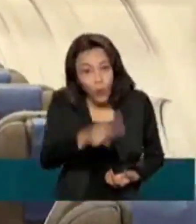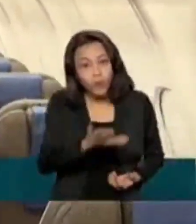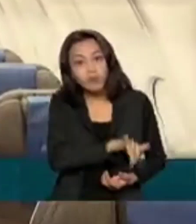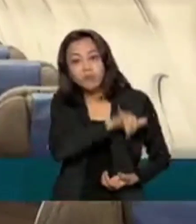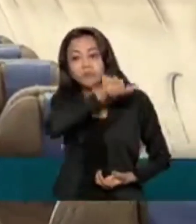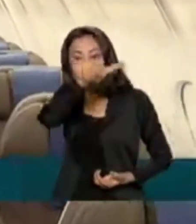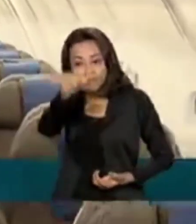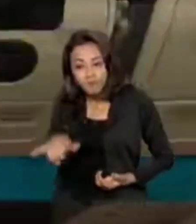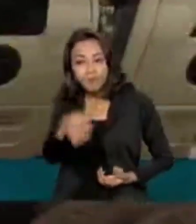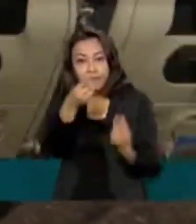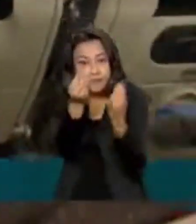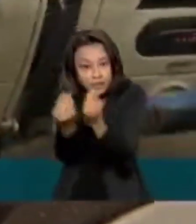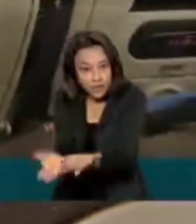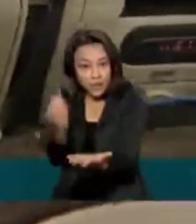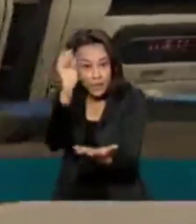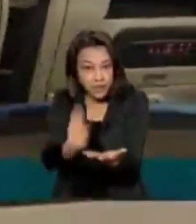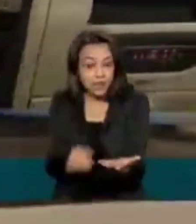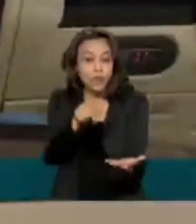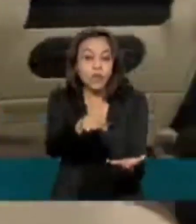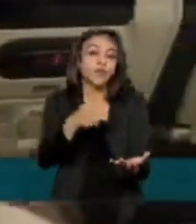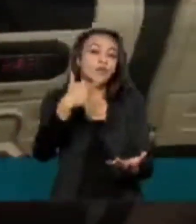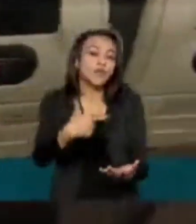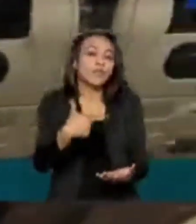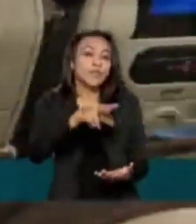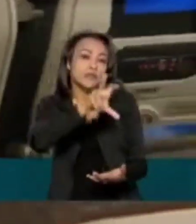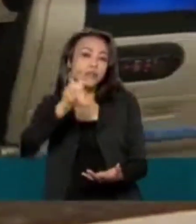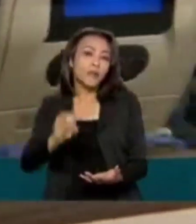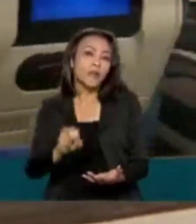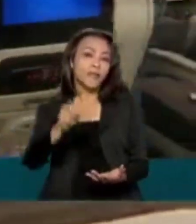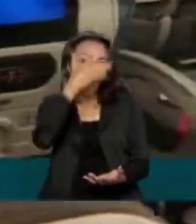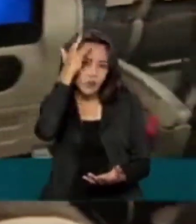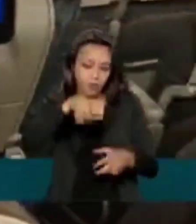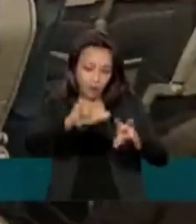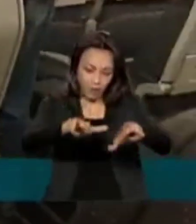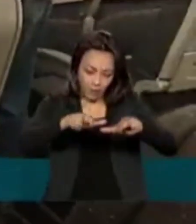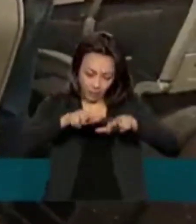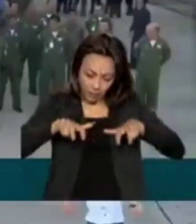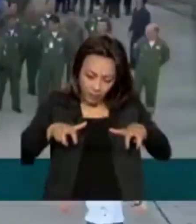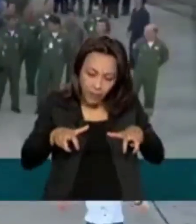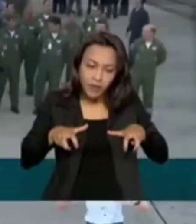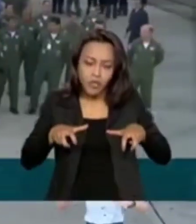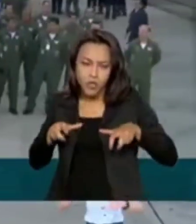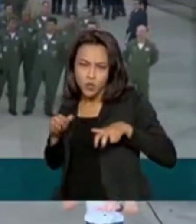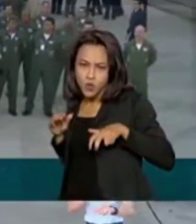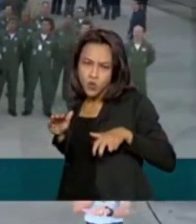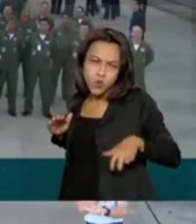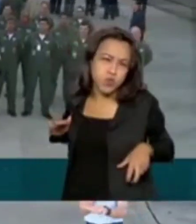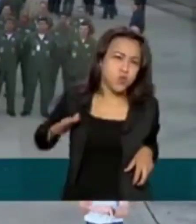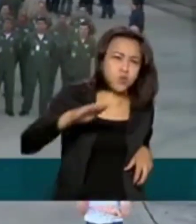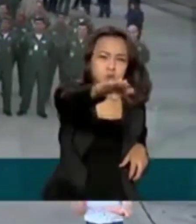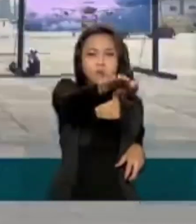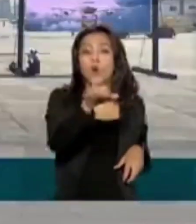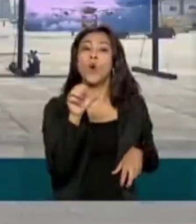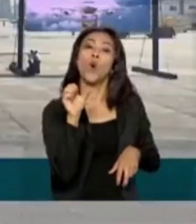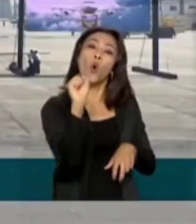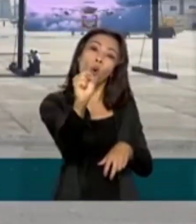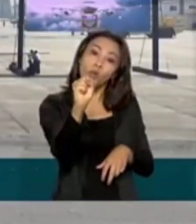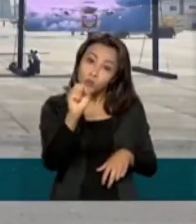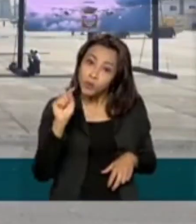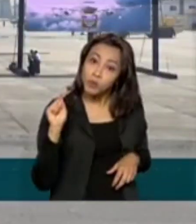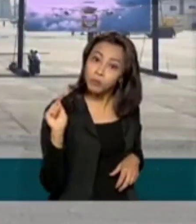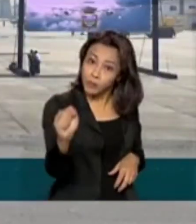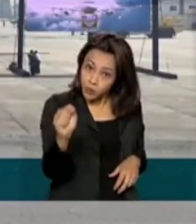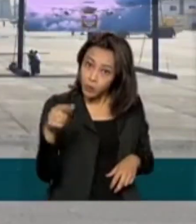de transportar 250 passageiros e voar a distância de até 8.000 milhas náuticas, o